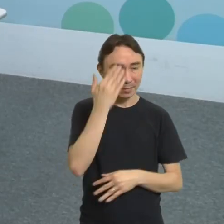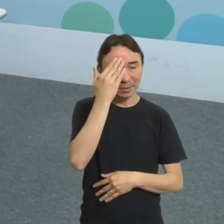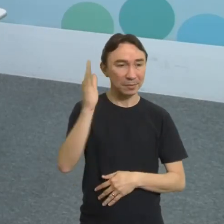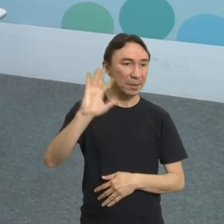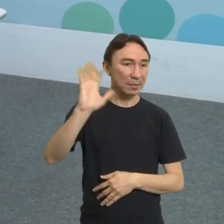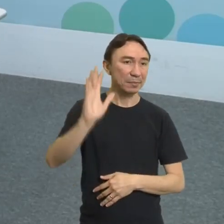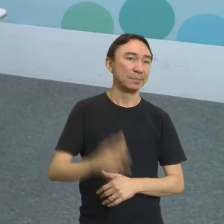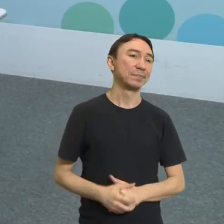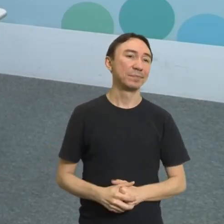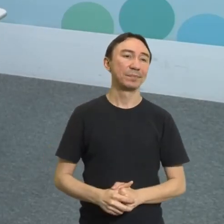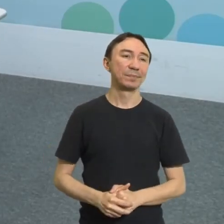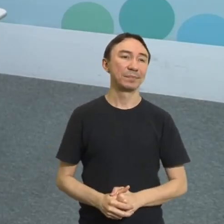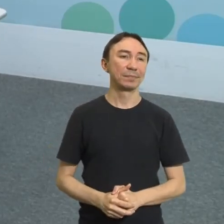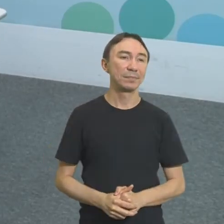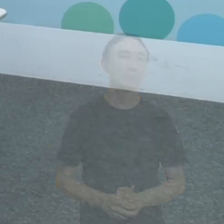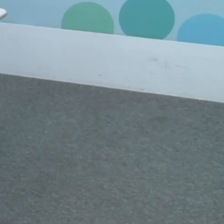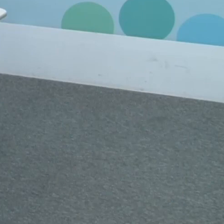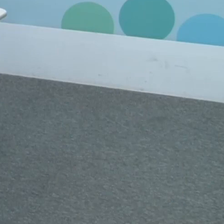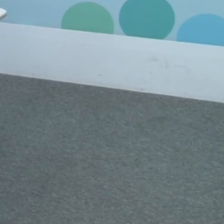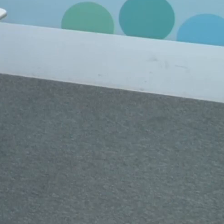beijo.